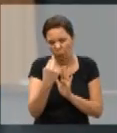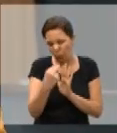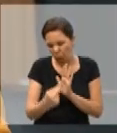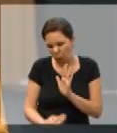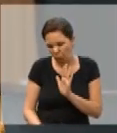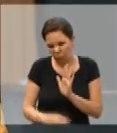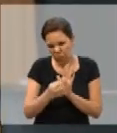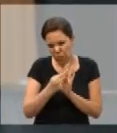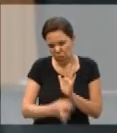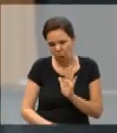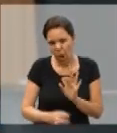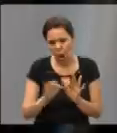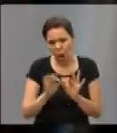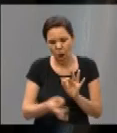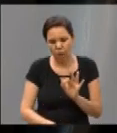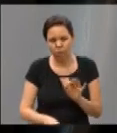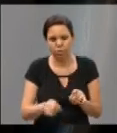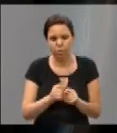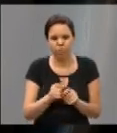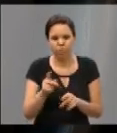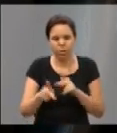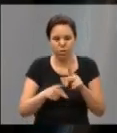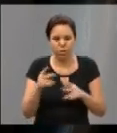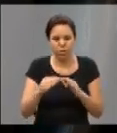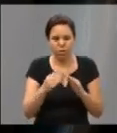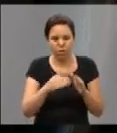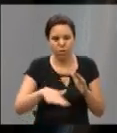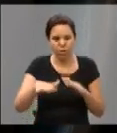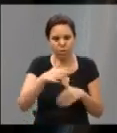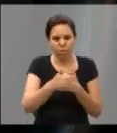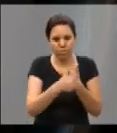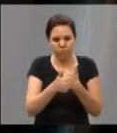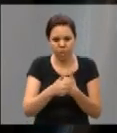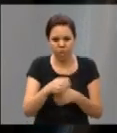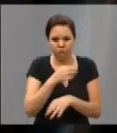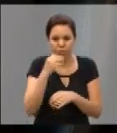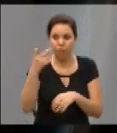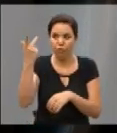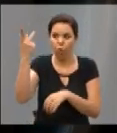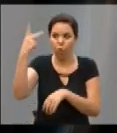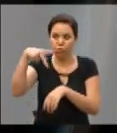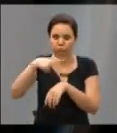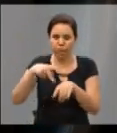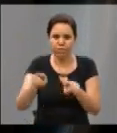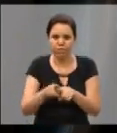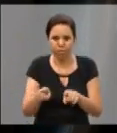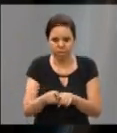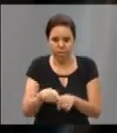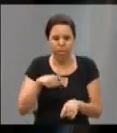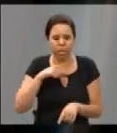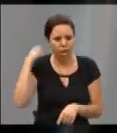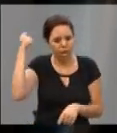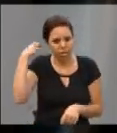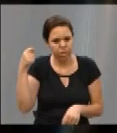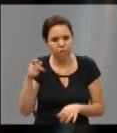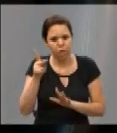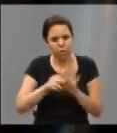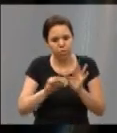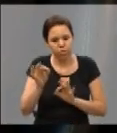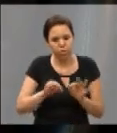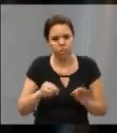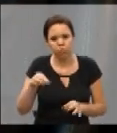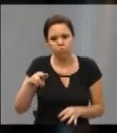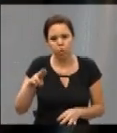enorme de estrelas da região e atores fora do Brasil também, né? E, bom, projetos,